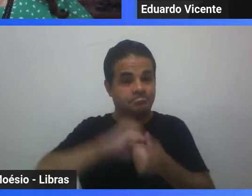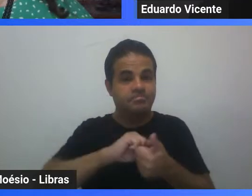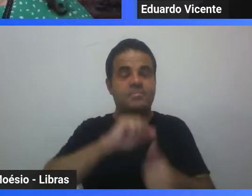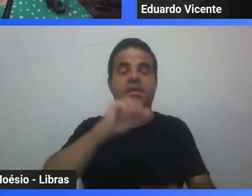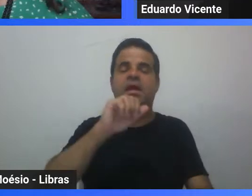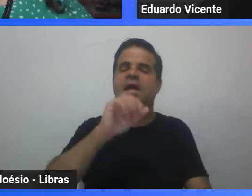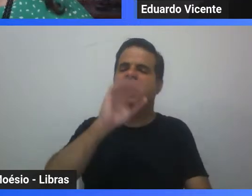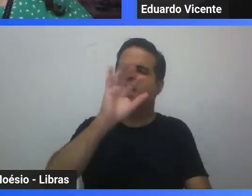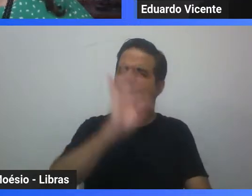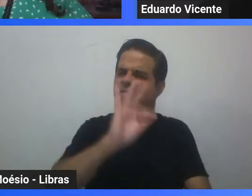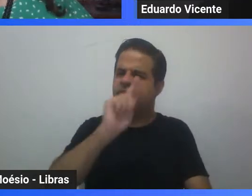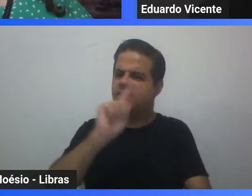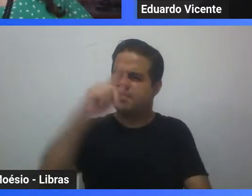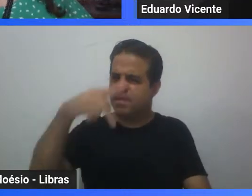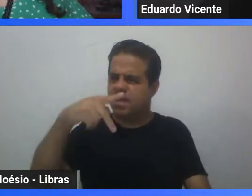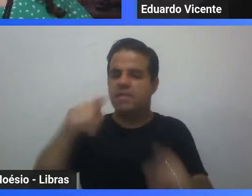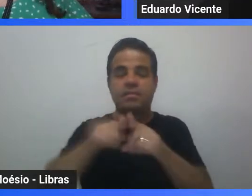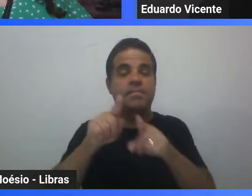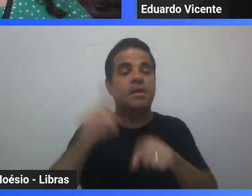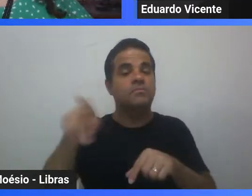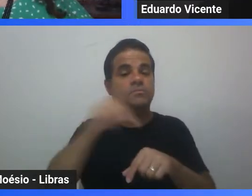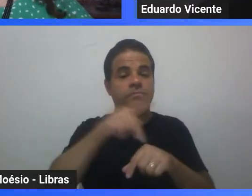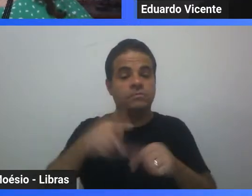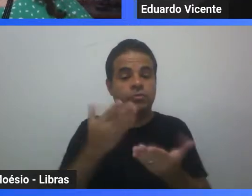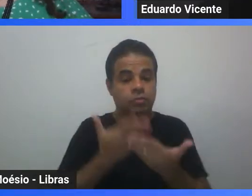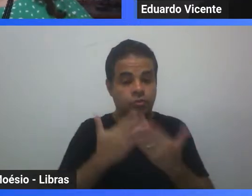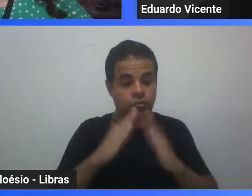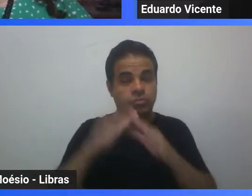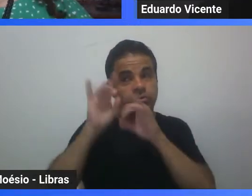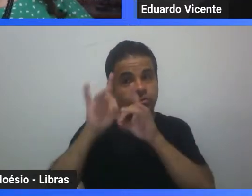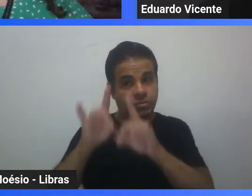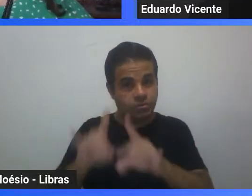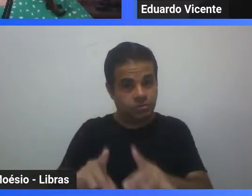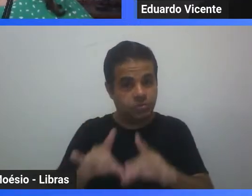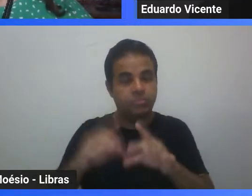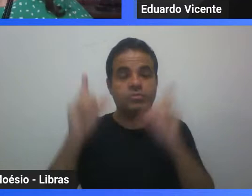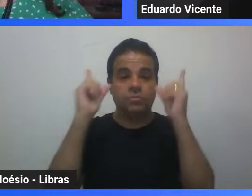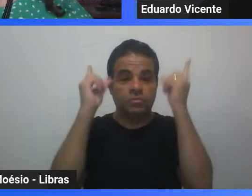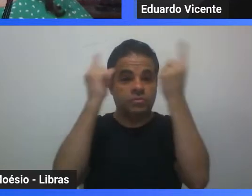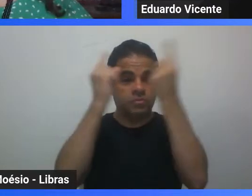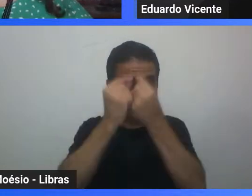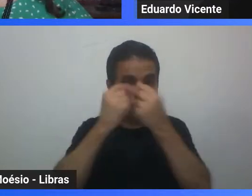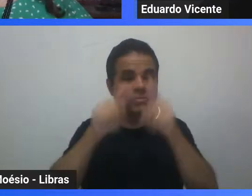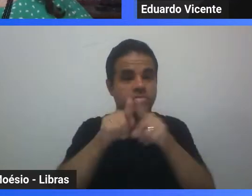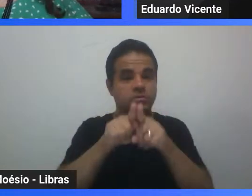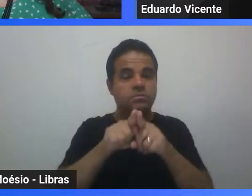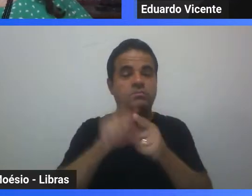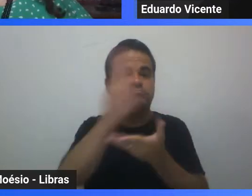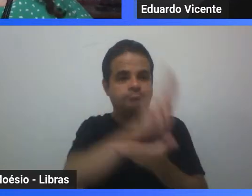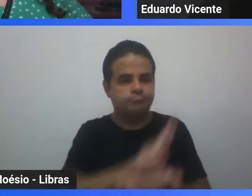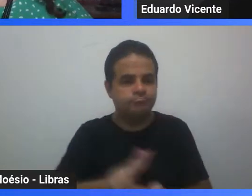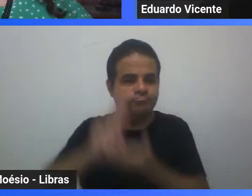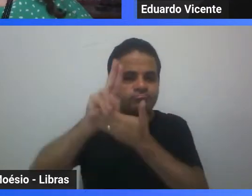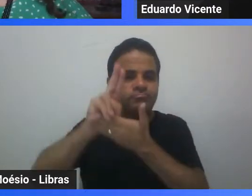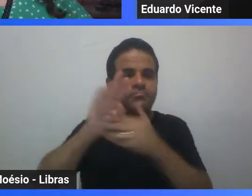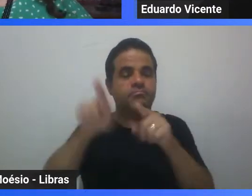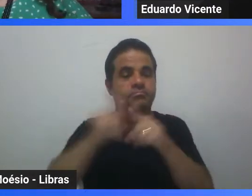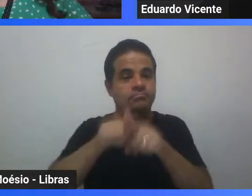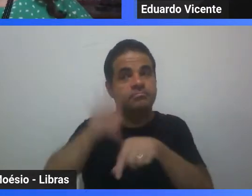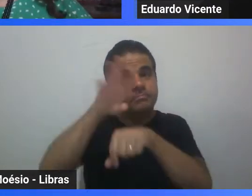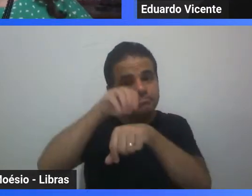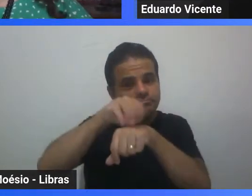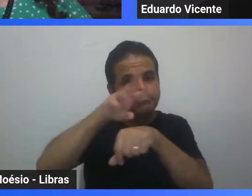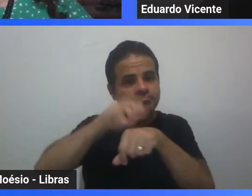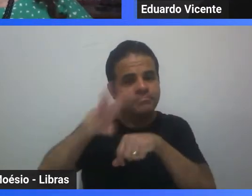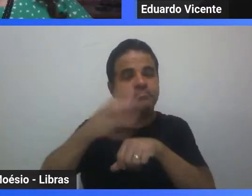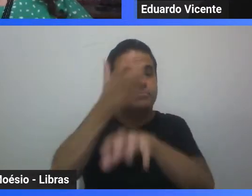FGP, atua como docente em escolas técnicas de enfermagem e universidades, ministrando as